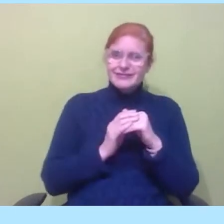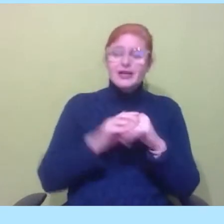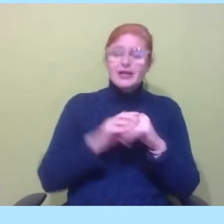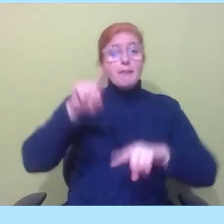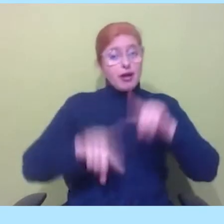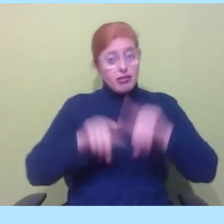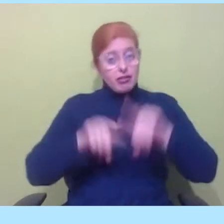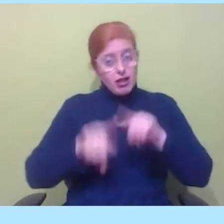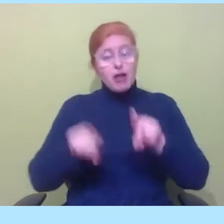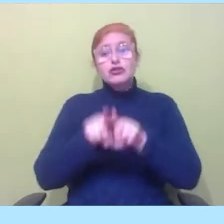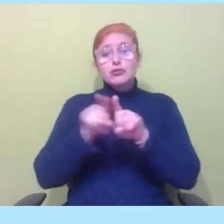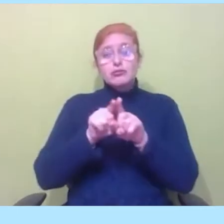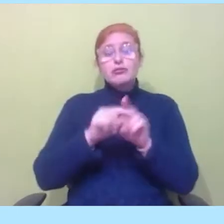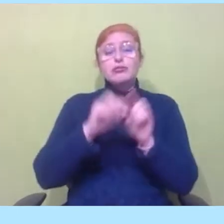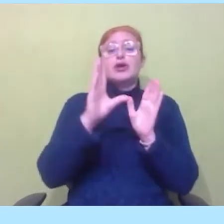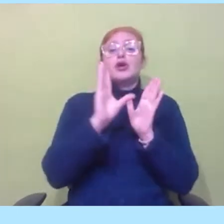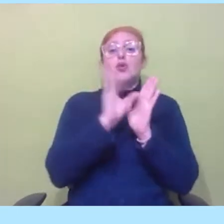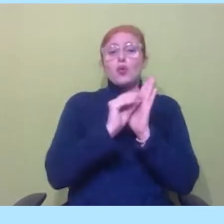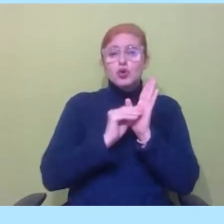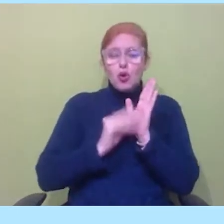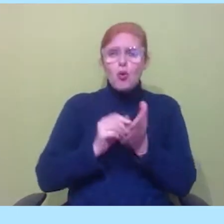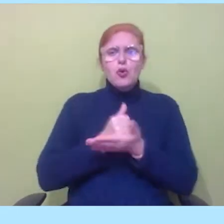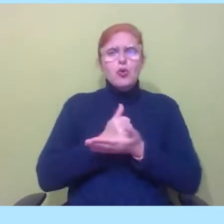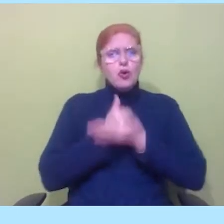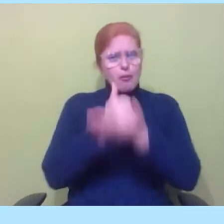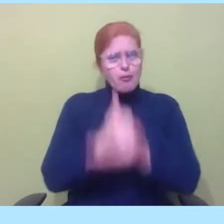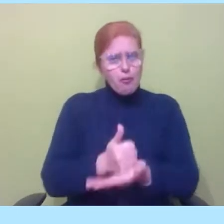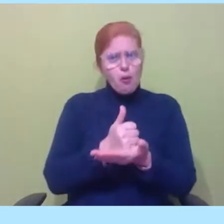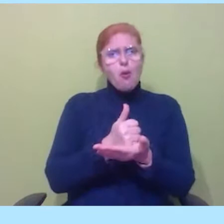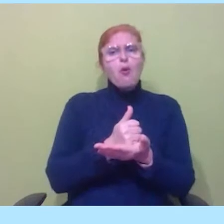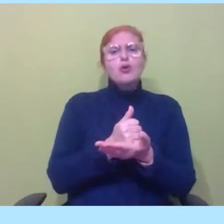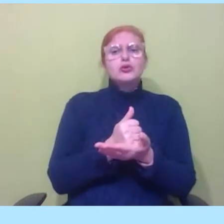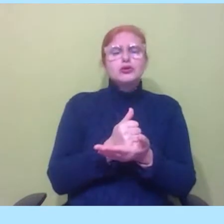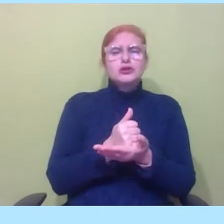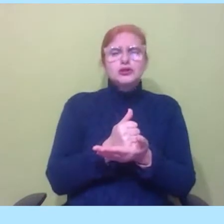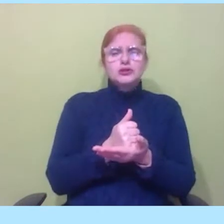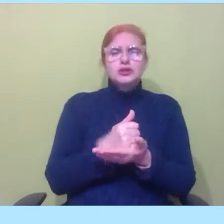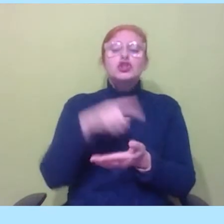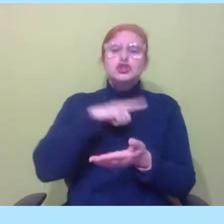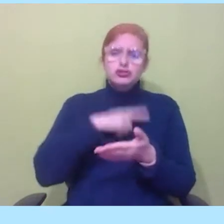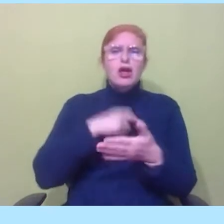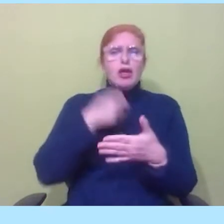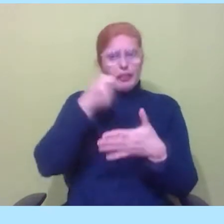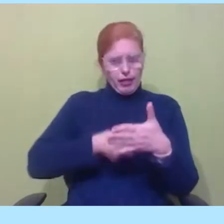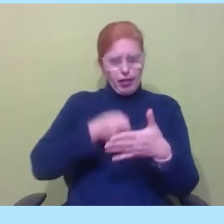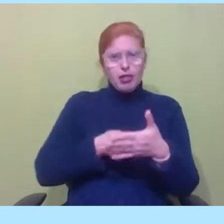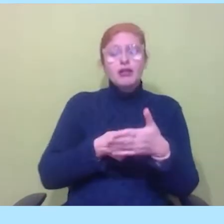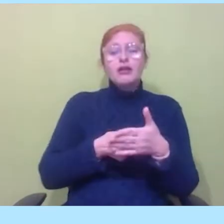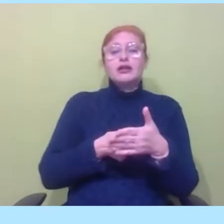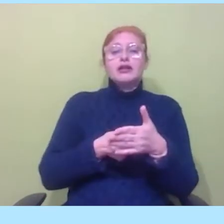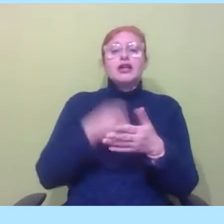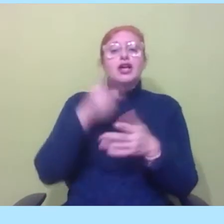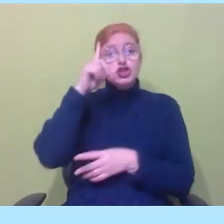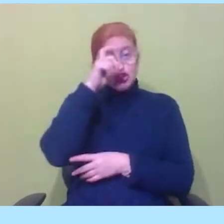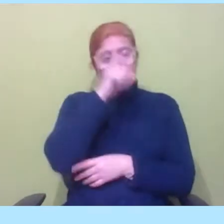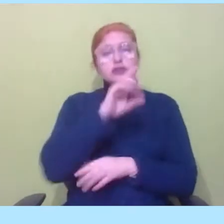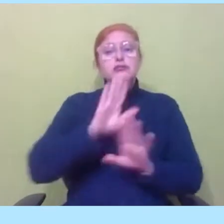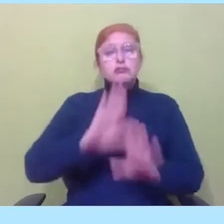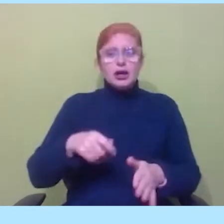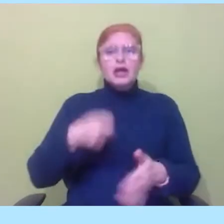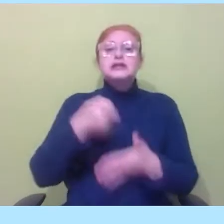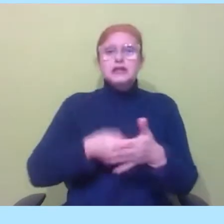conteúdo técnico e apoio técnico, como temos tentado, né? Com dificuldades, mas temos tentado fazer.